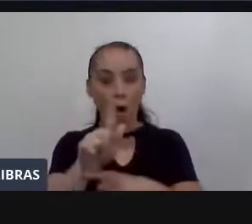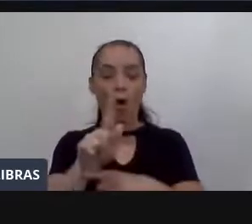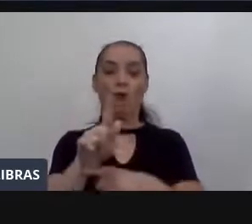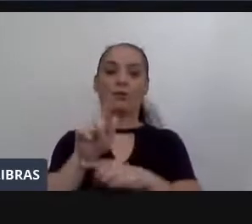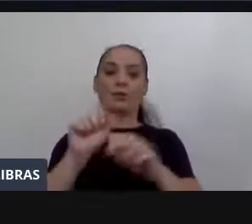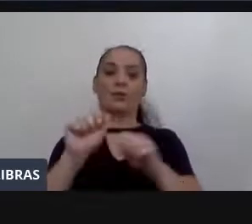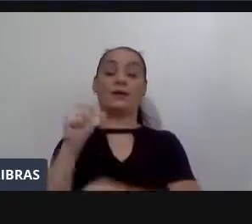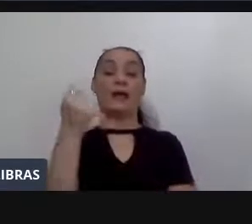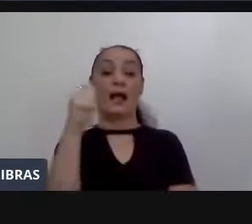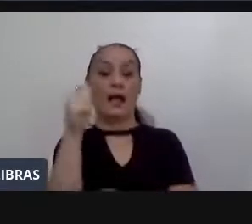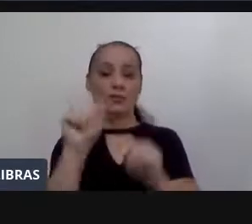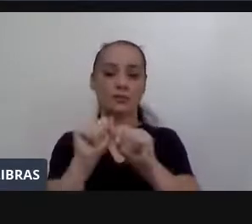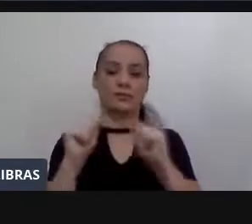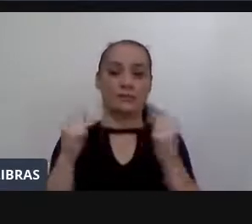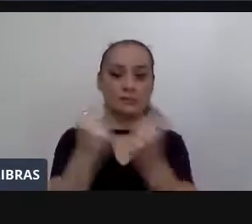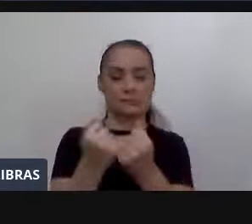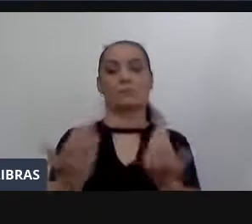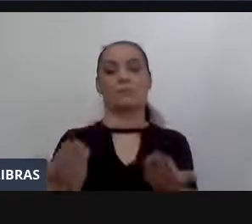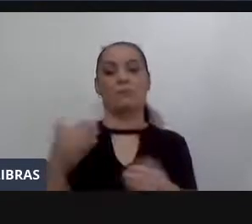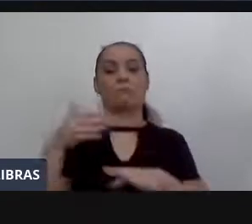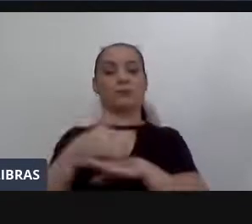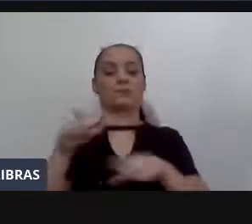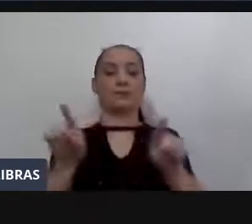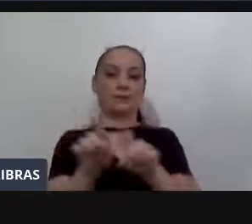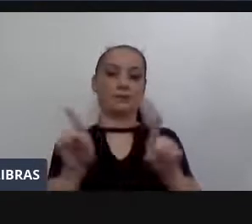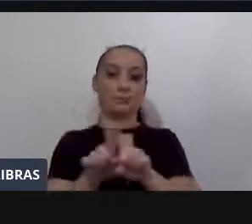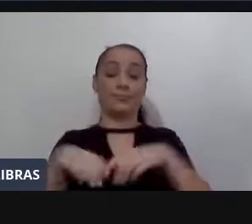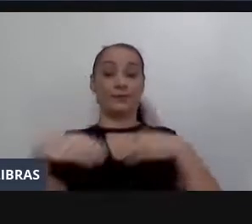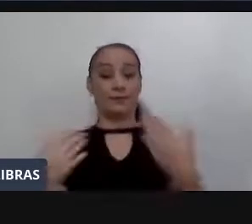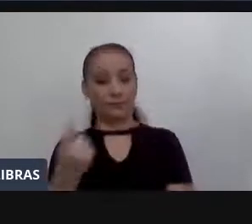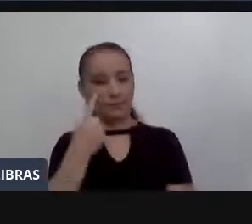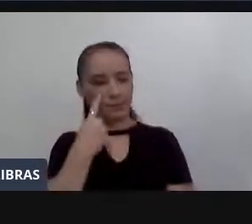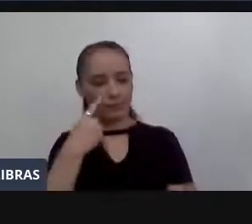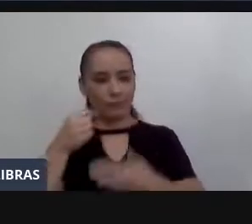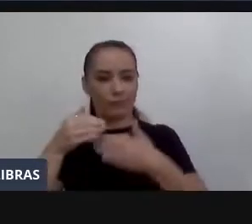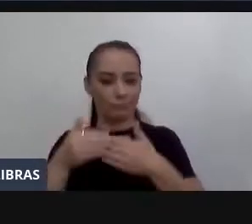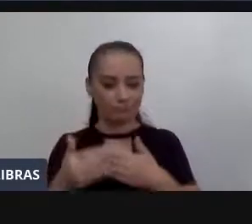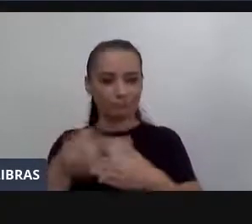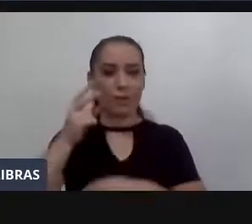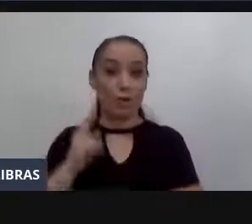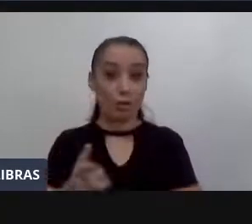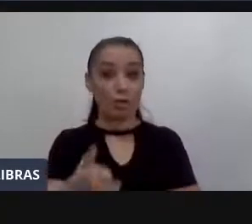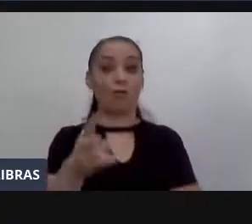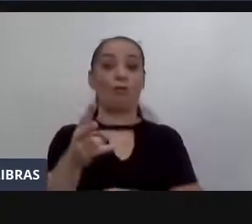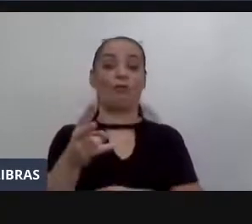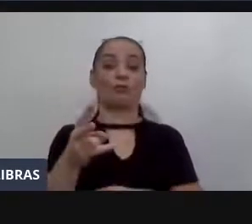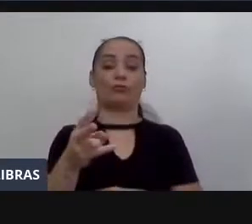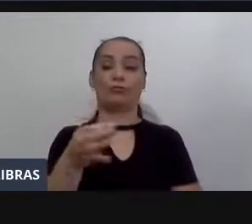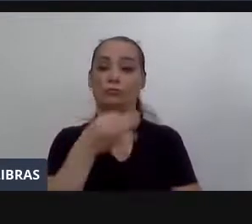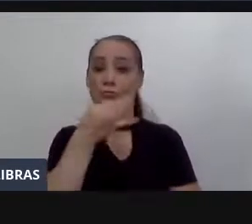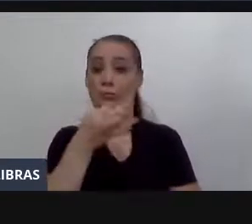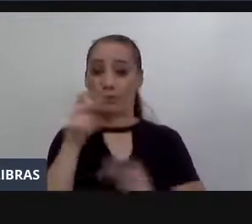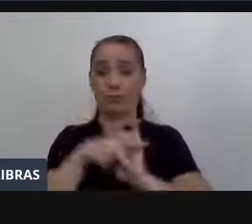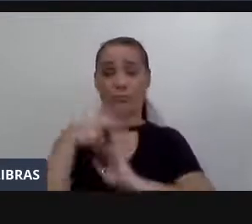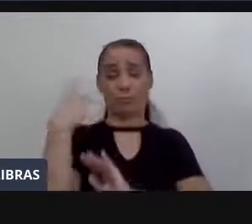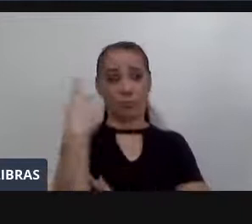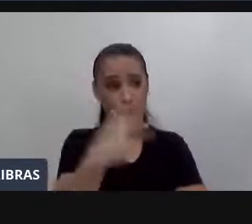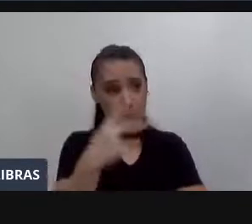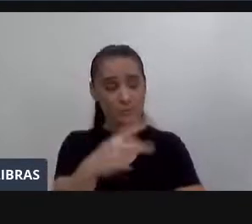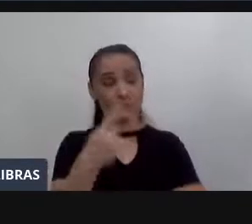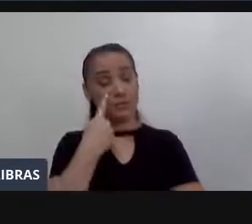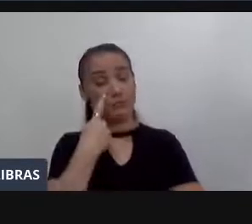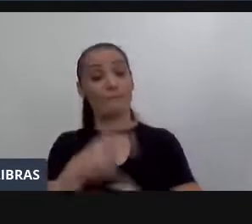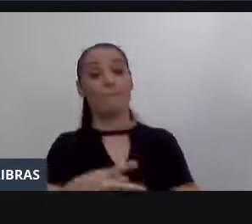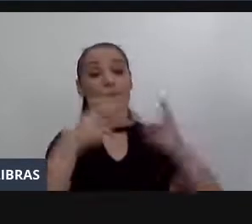na verdade, que isso vai continua indo no sentido desse último comentário, que você vê, na verdade, que